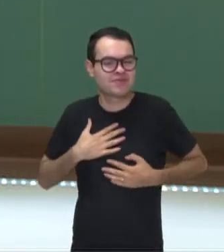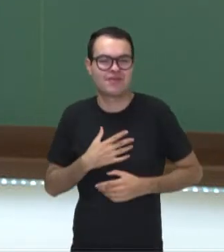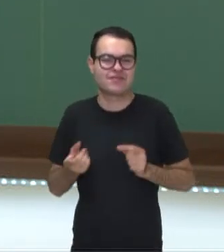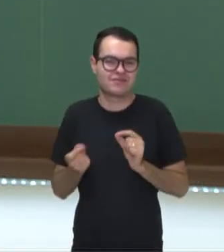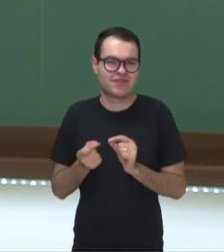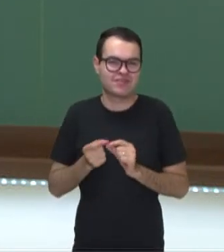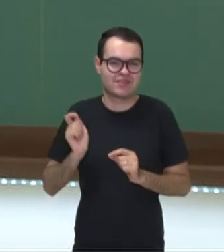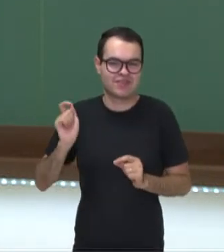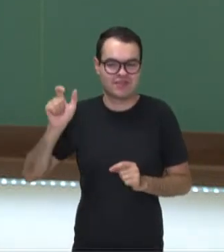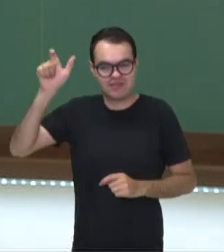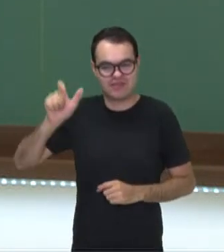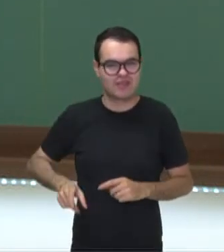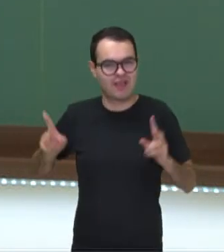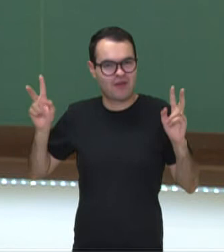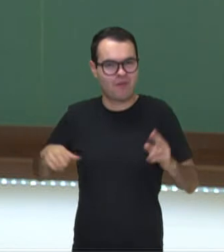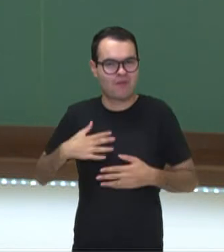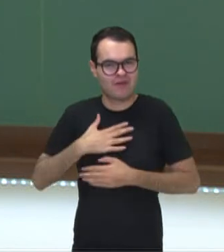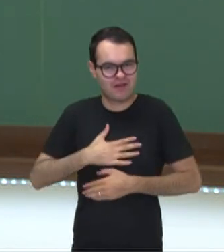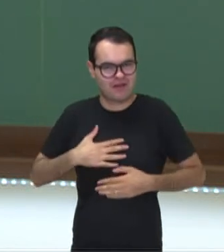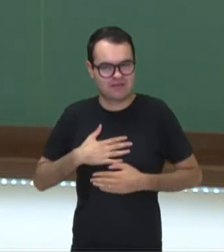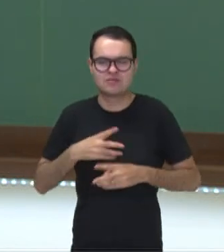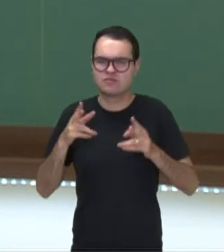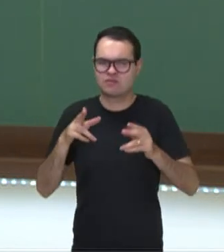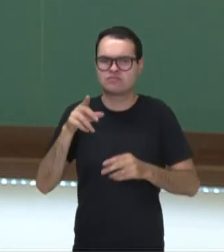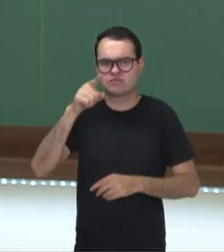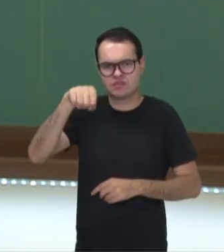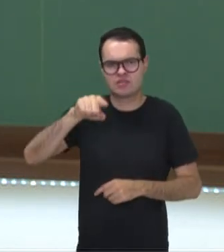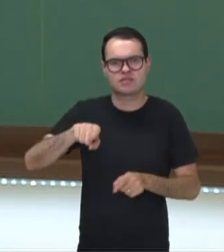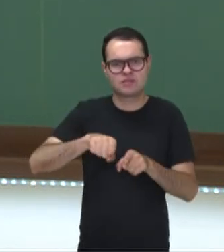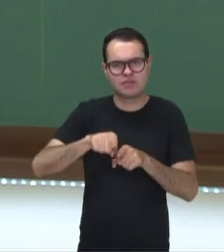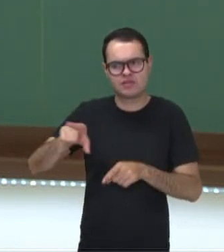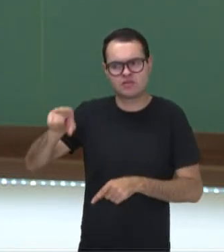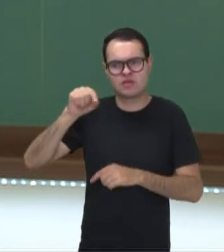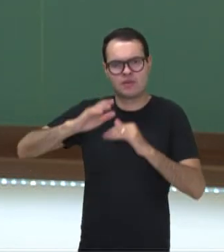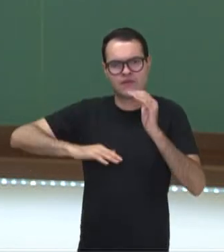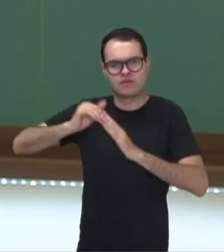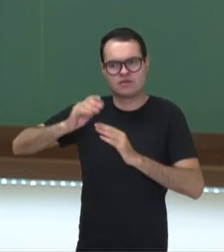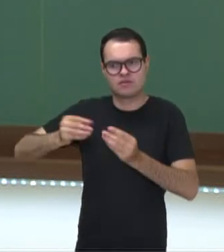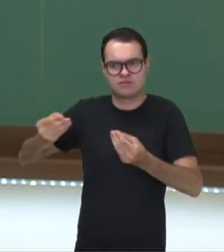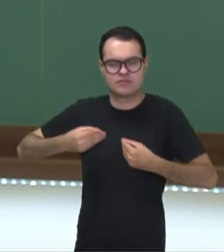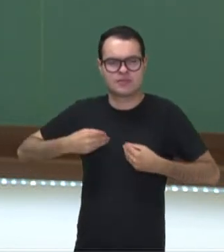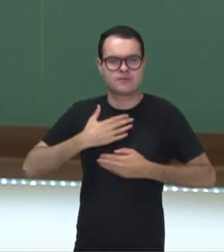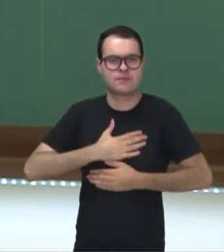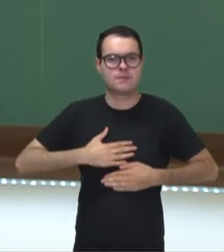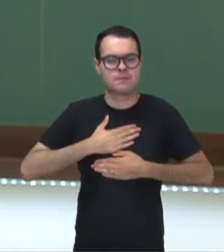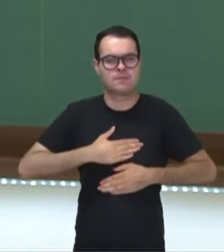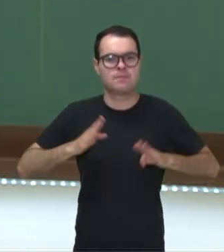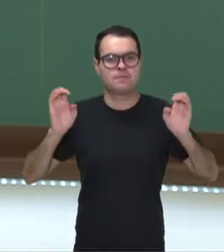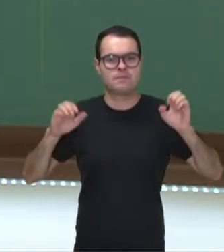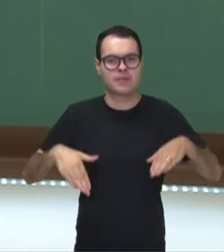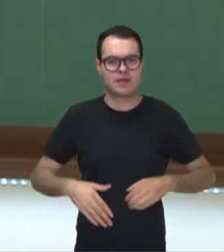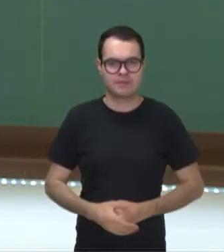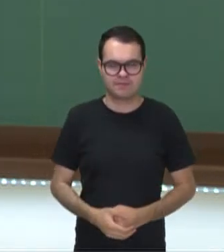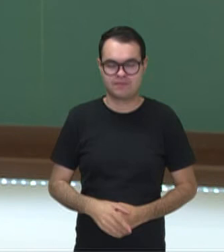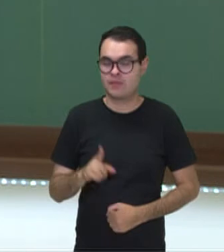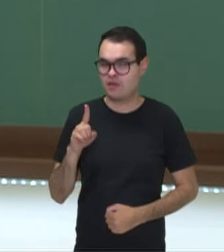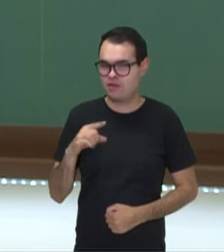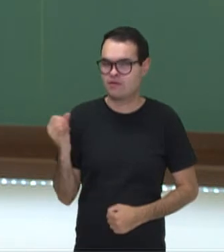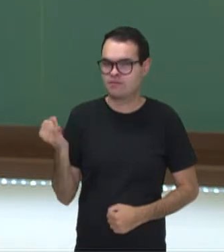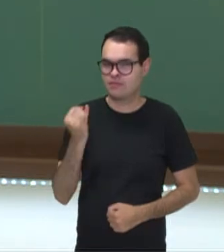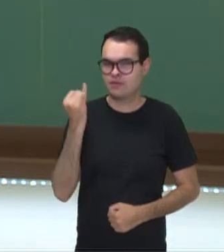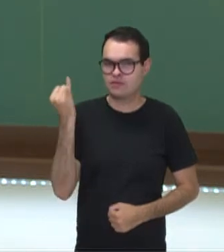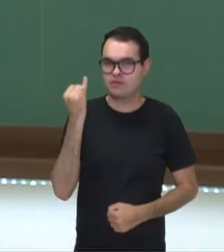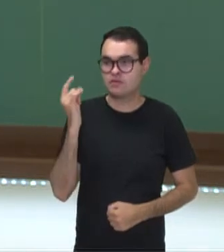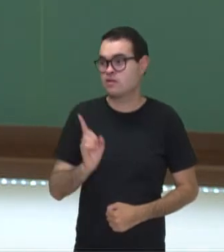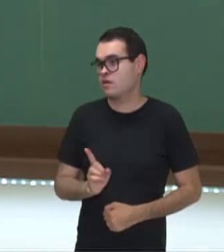bom a gente pensar nisso, uma profissão que nos faça bem também. Importante. Agora aqui, a resposta